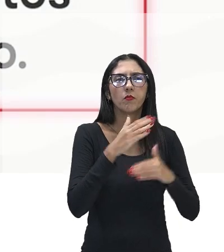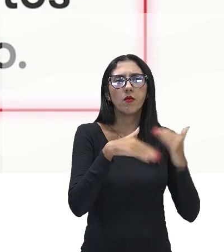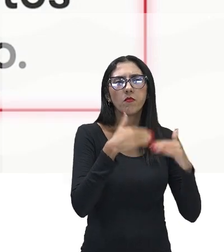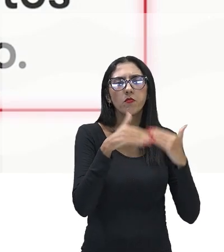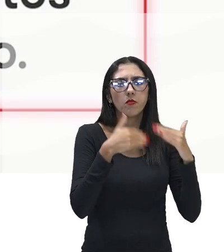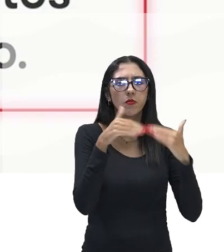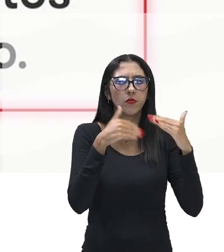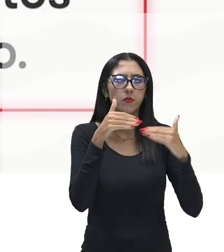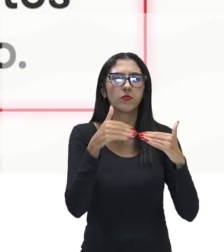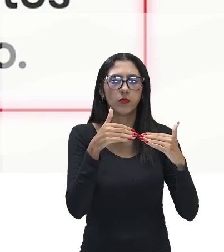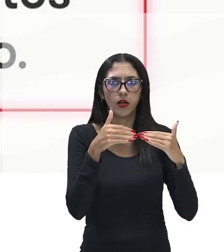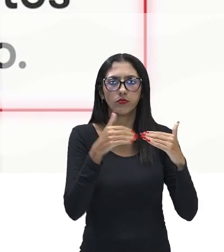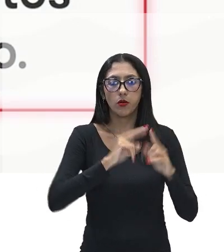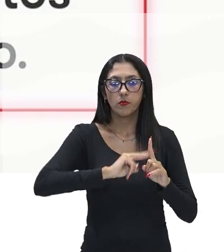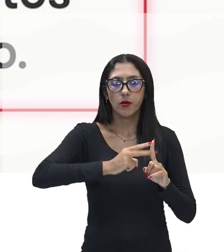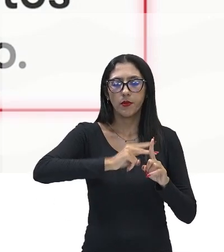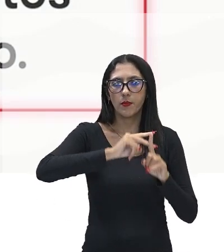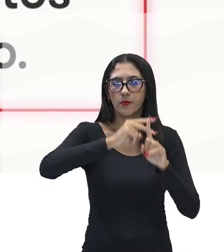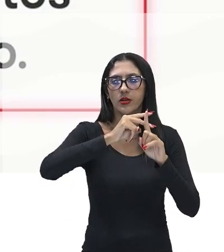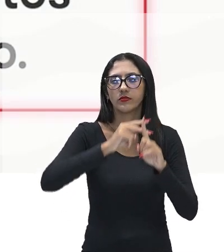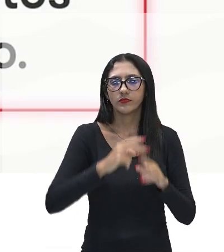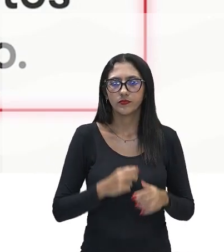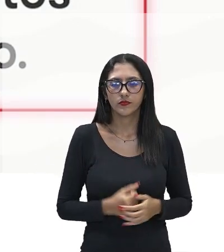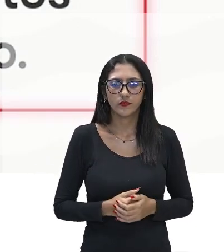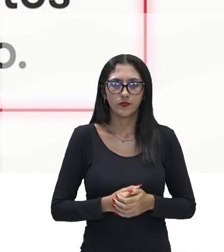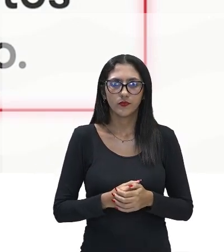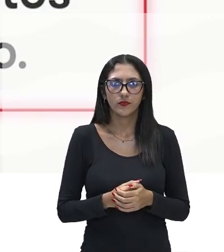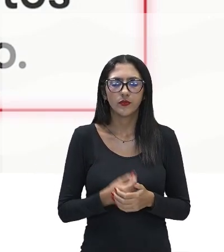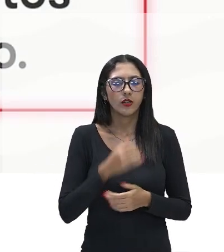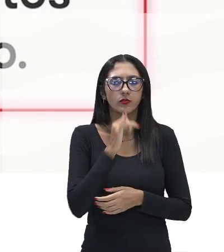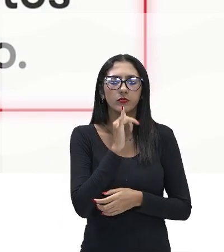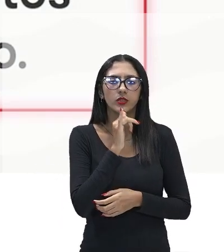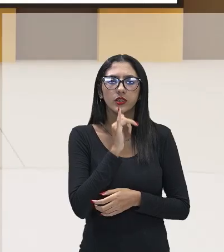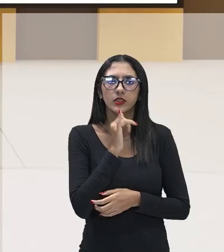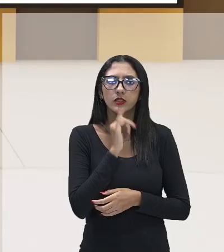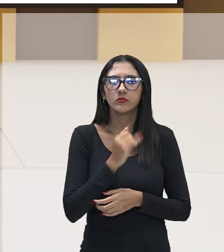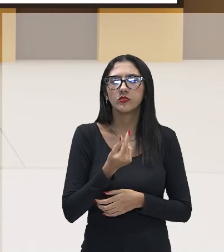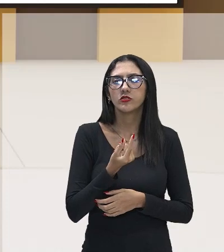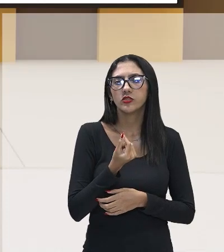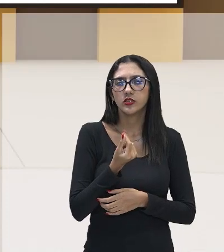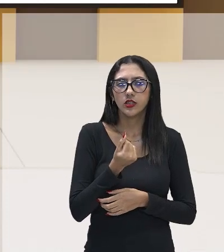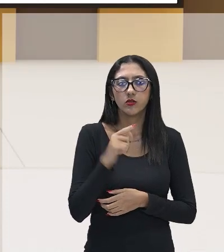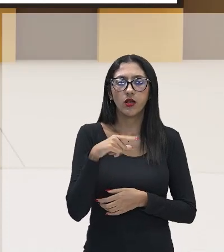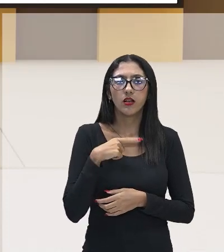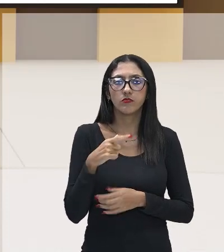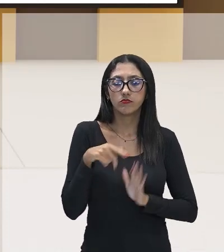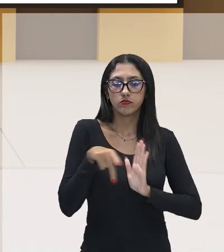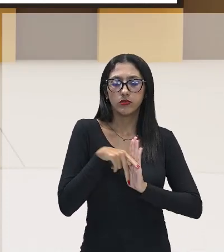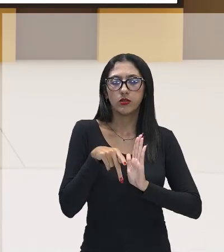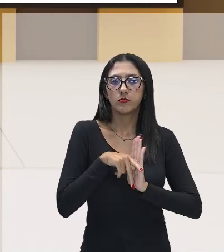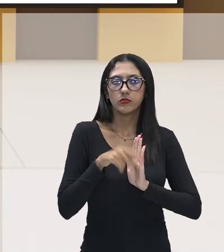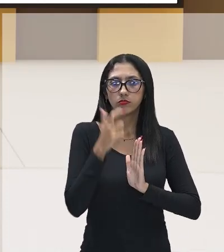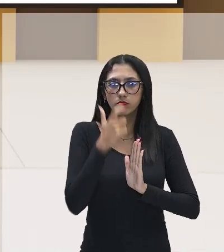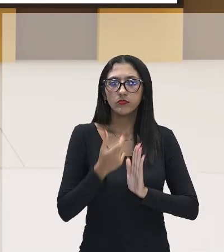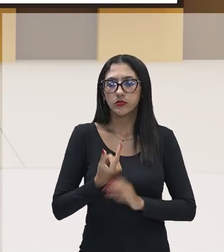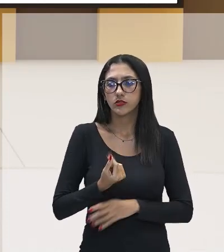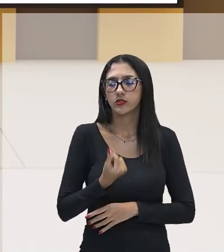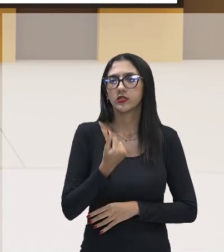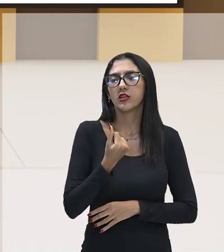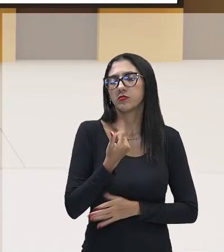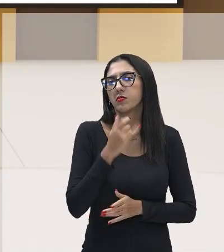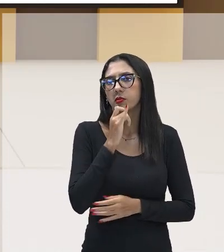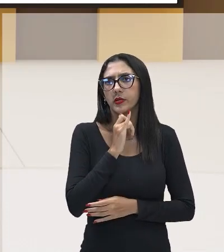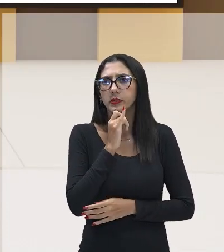sua aplicação. Ou seja, falando aqui de um modo mais claro, o capital é o seu dinheiro. É o dinheiro que você pode, de